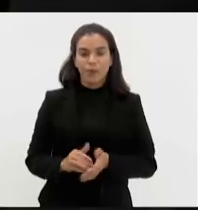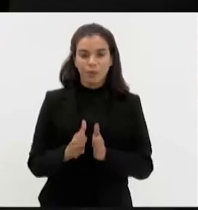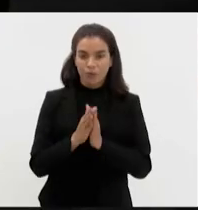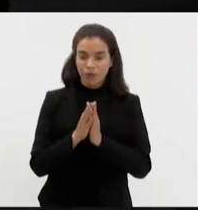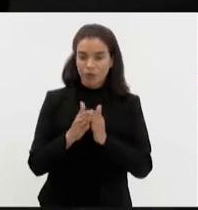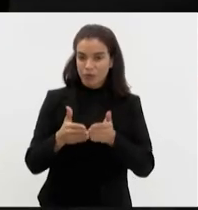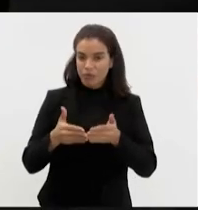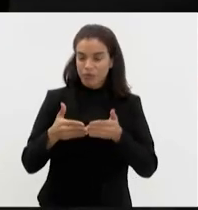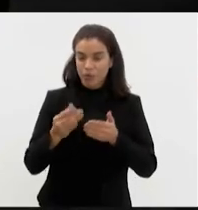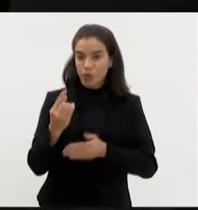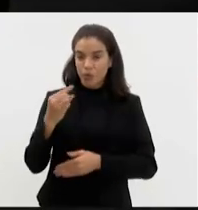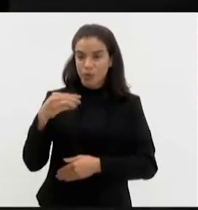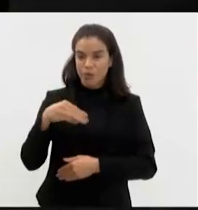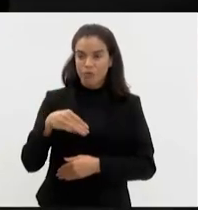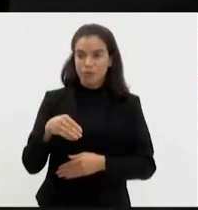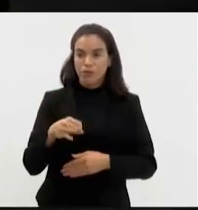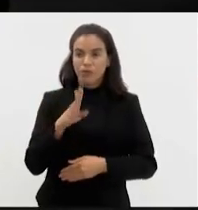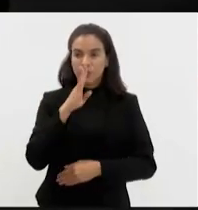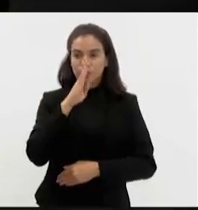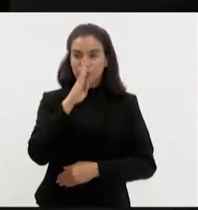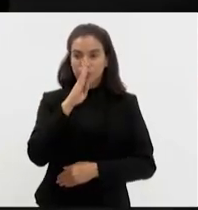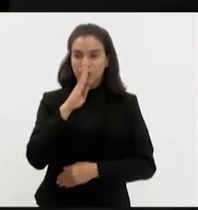excelências um minuto de